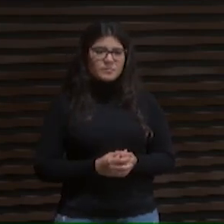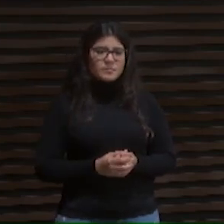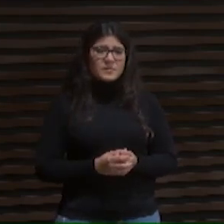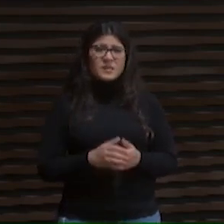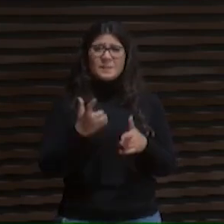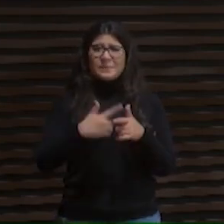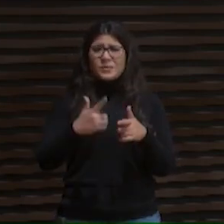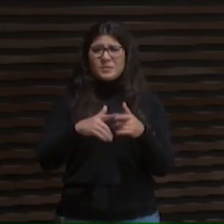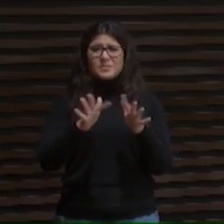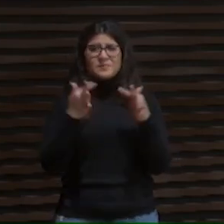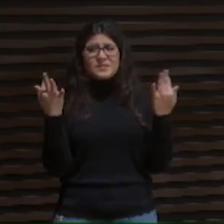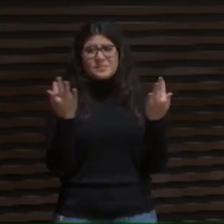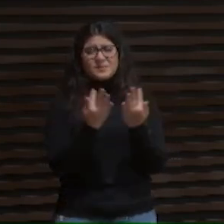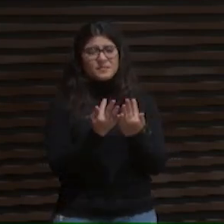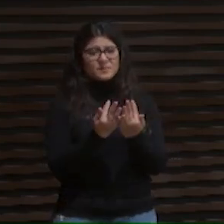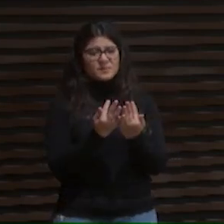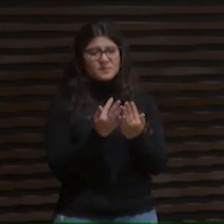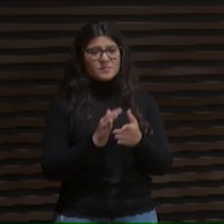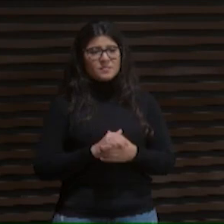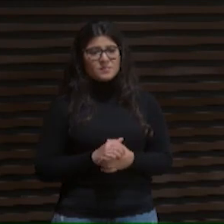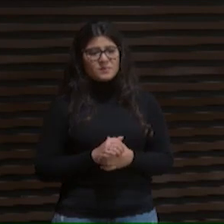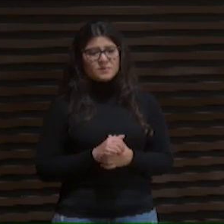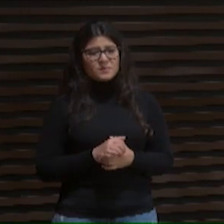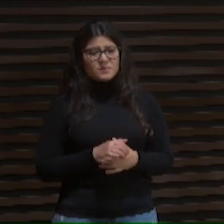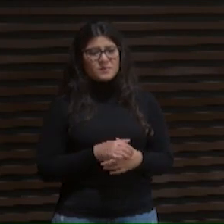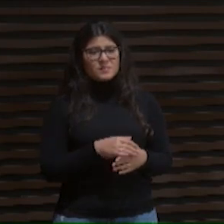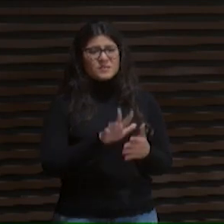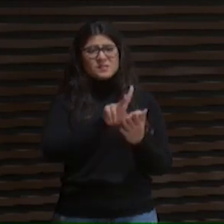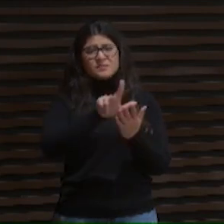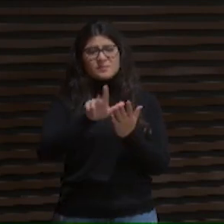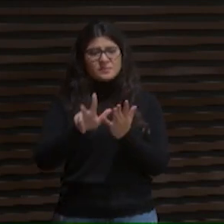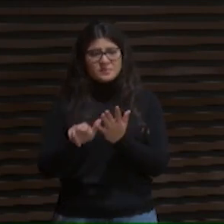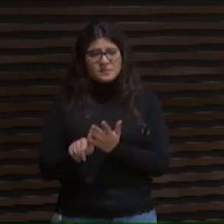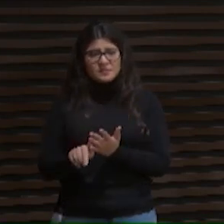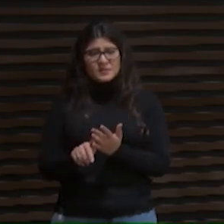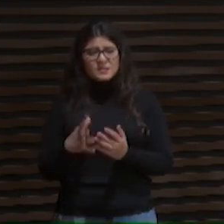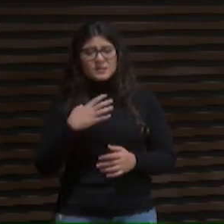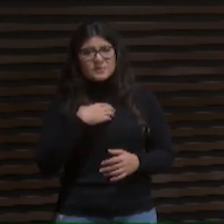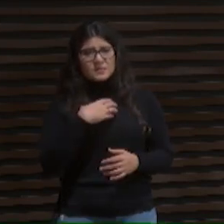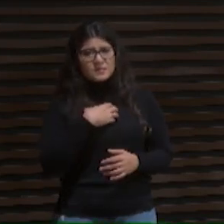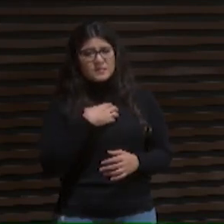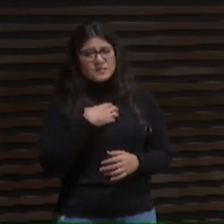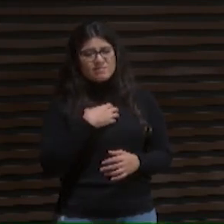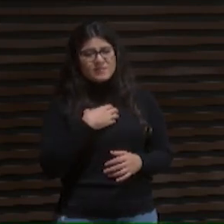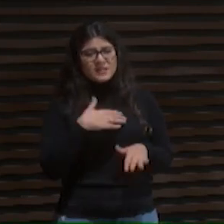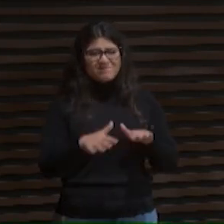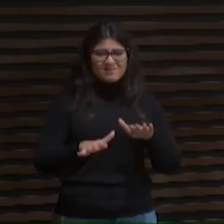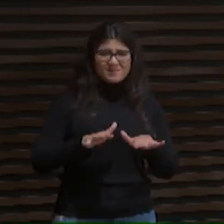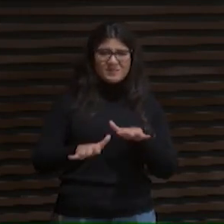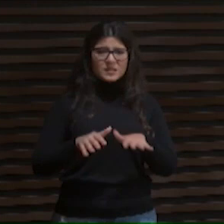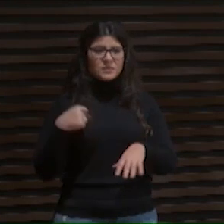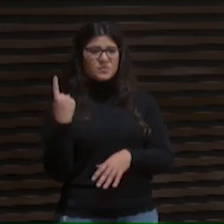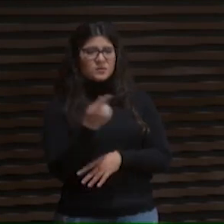problemas familiares e tantas outras circunstâncias que abalam a nossa